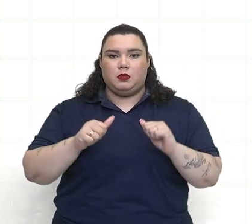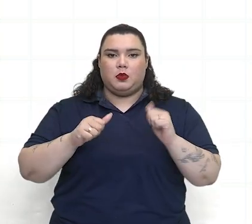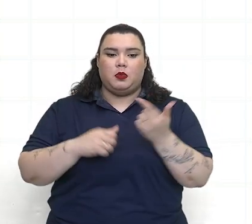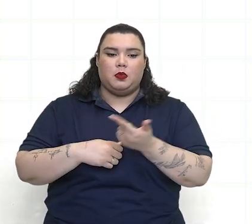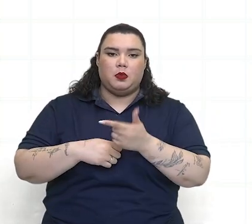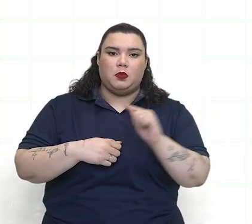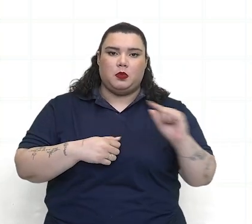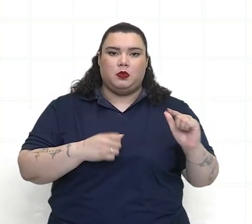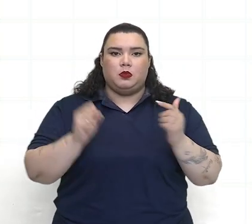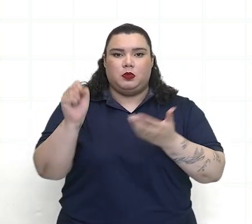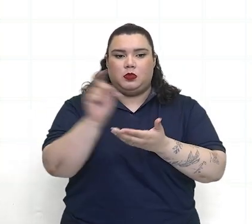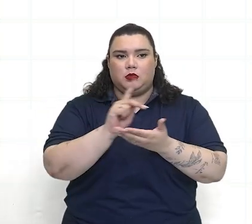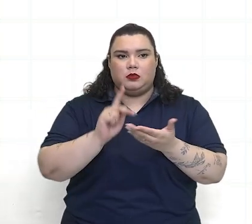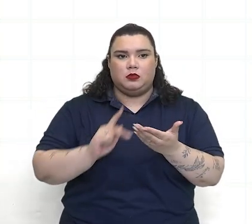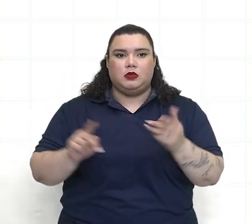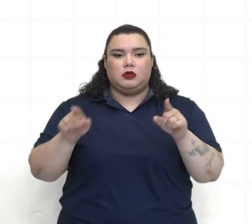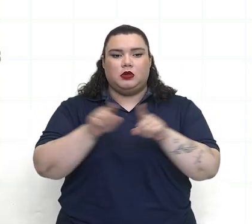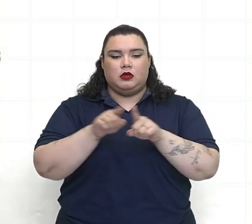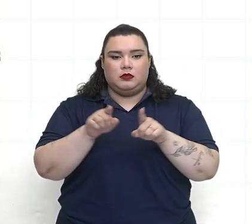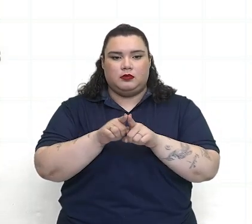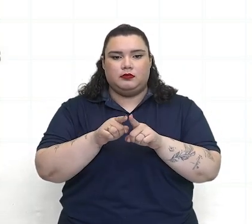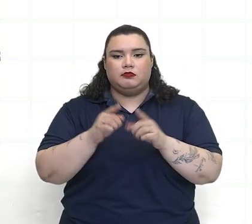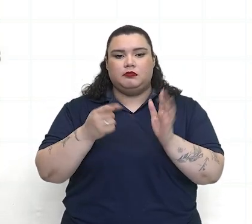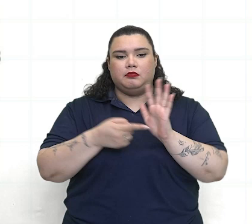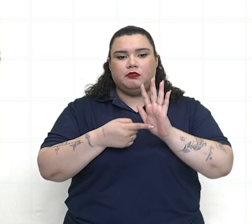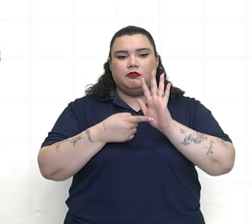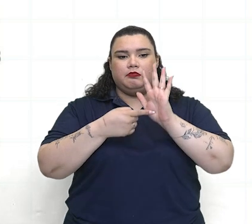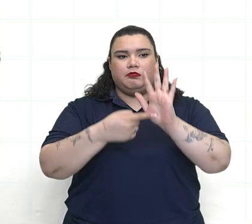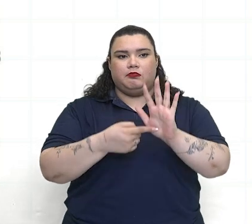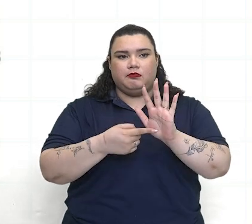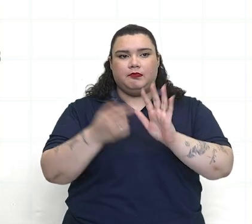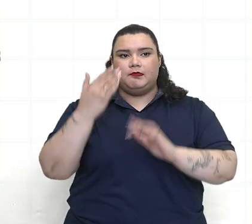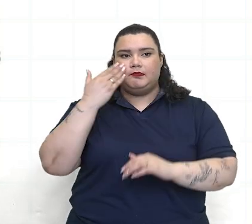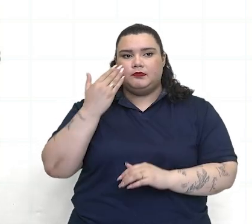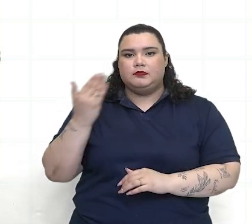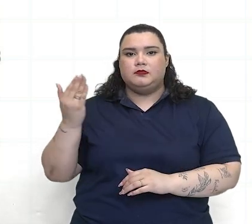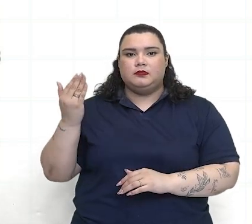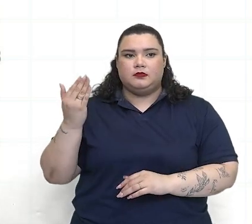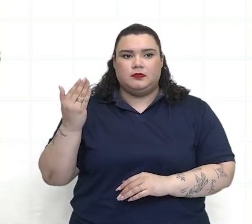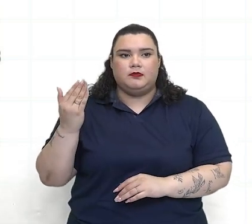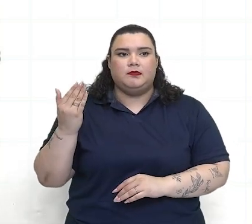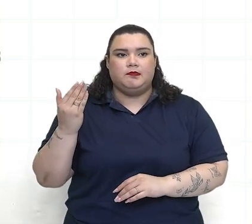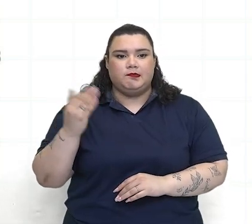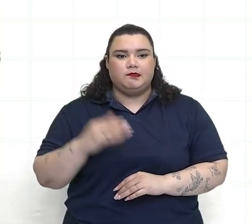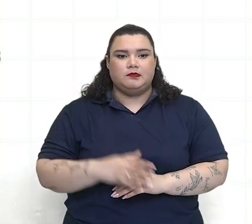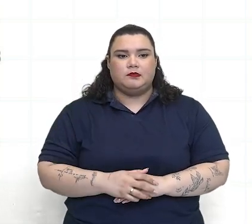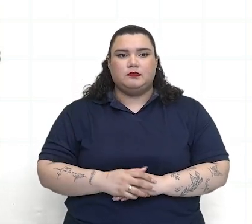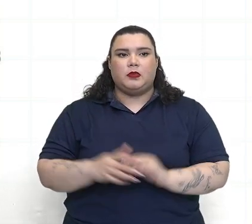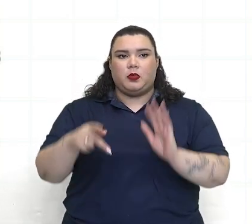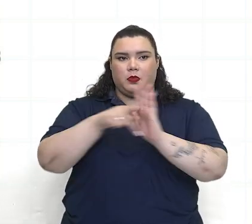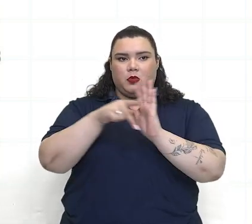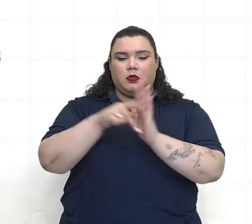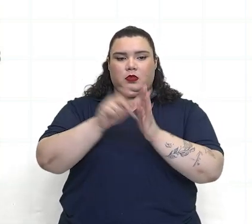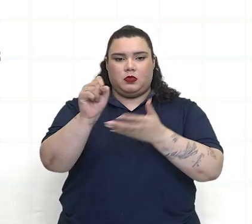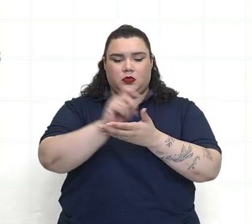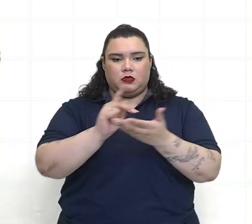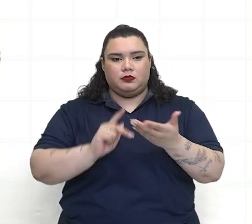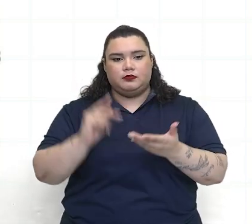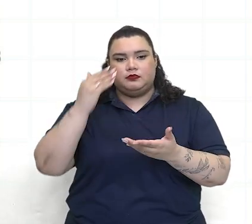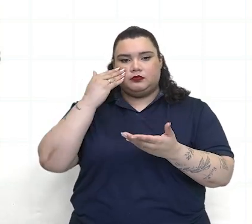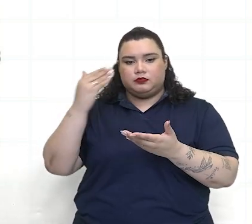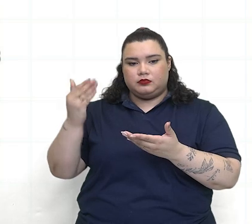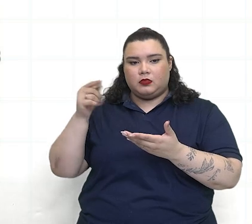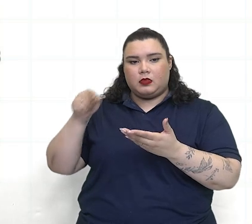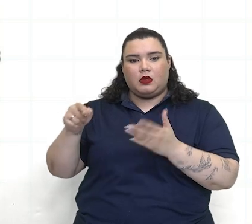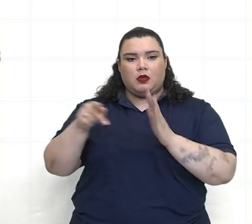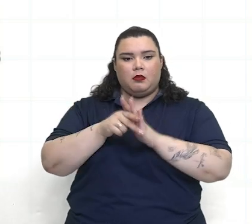próximo poema, vamos também destacar Ainda desse mesmo poema, é o campo que invade